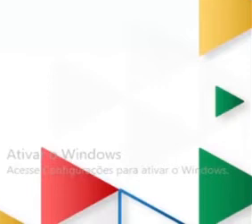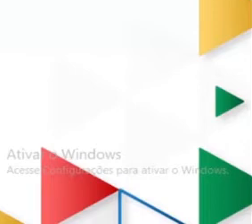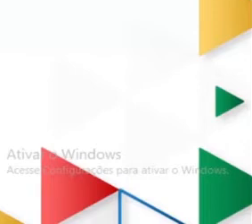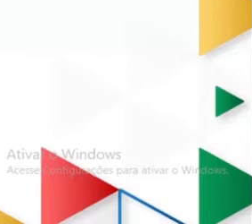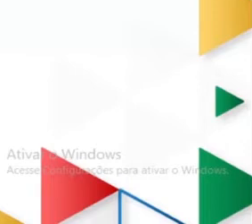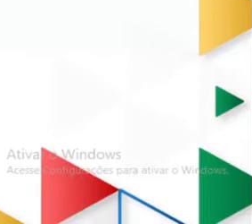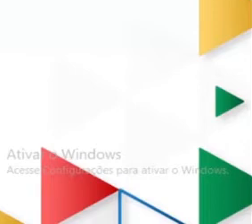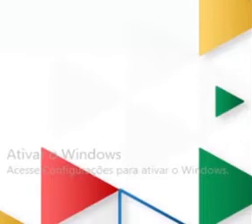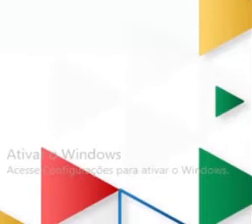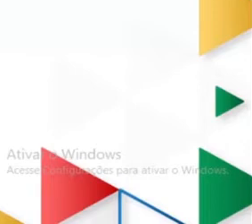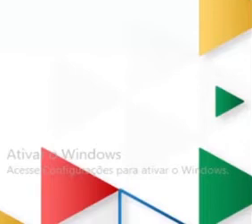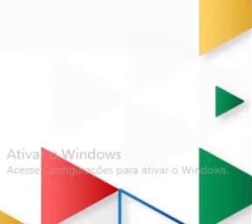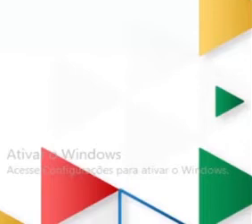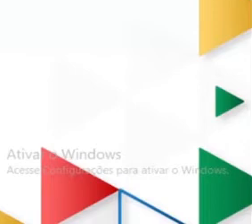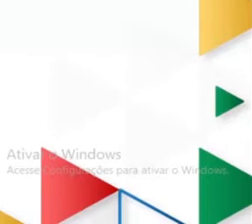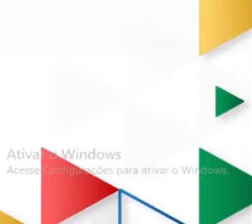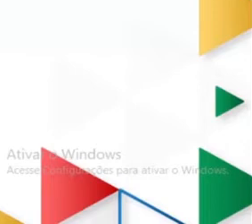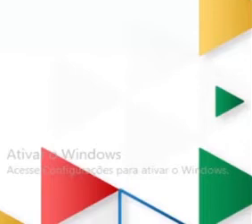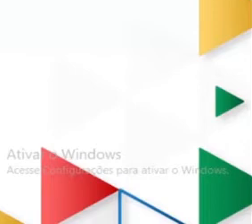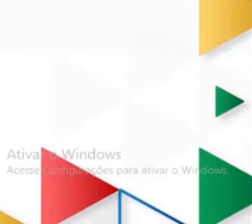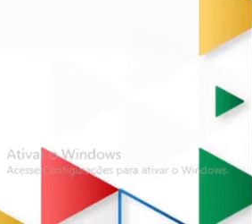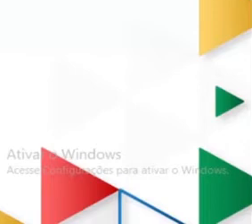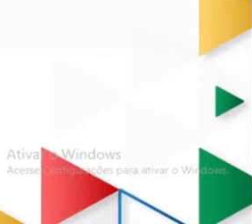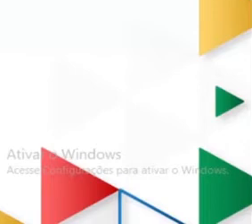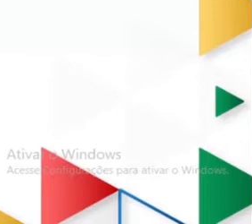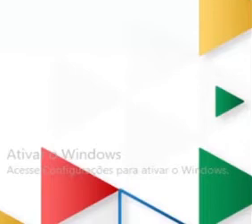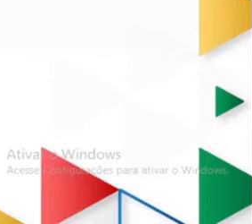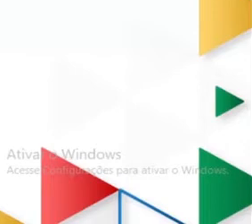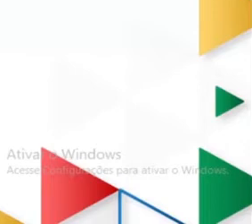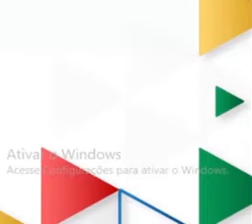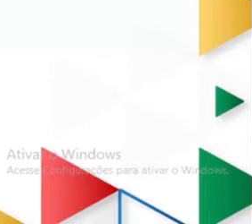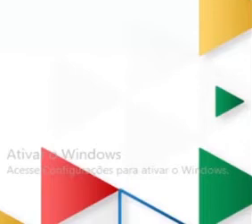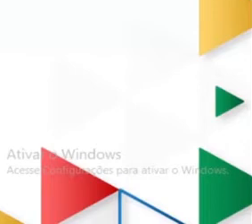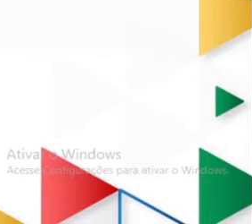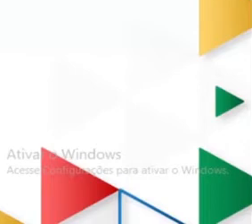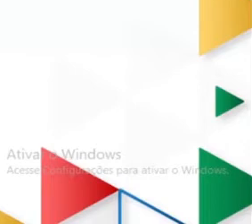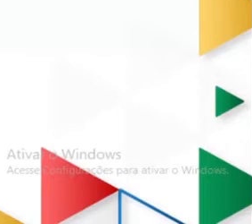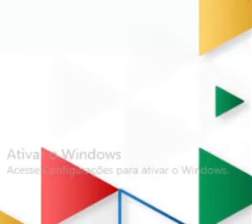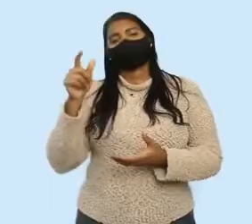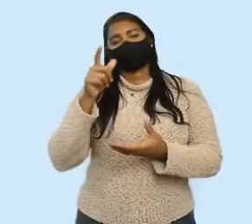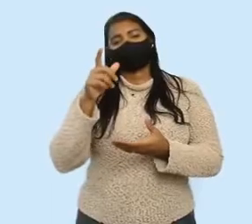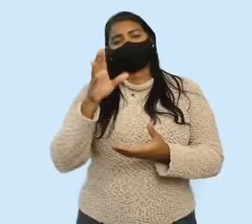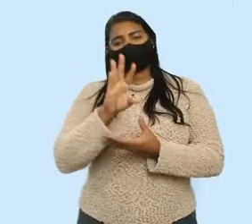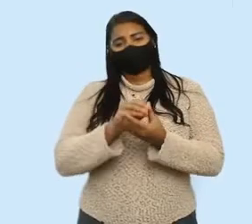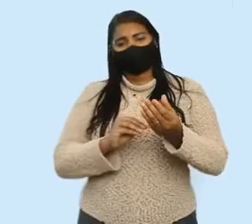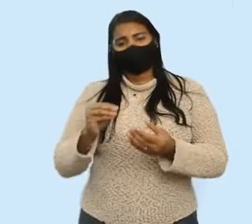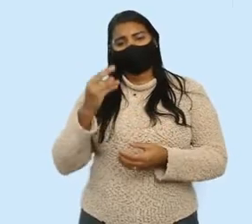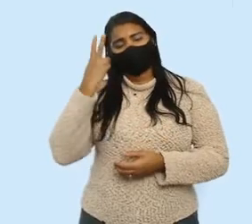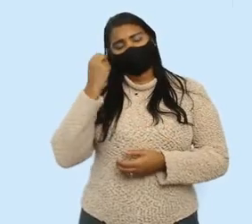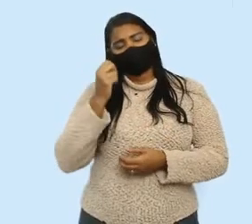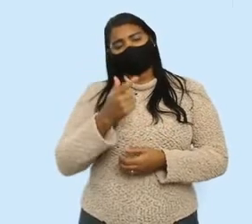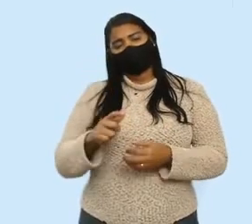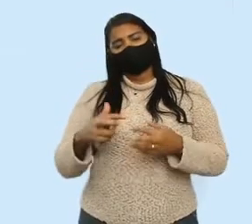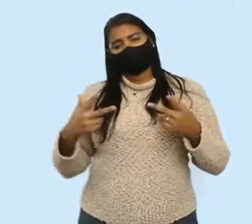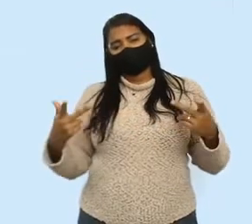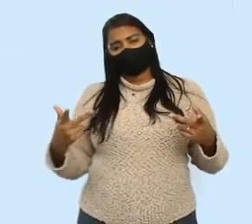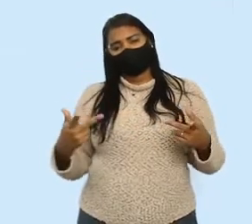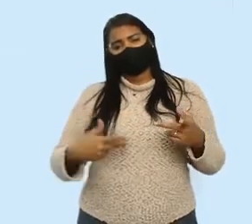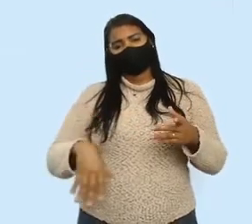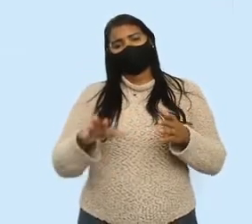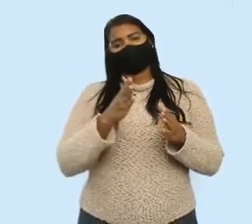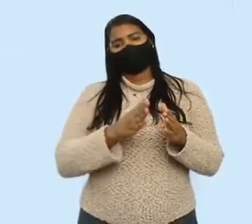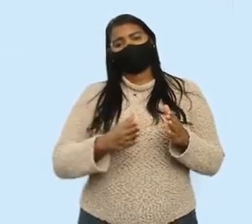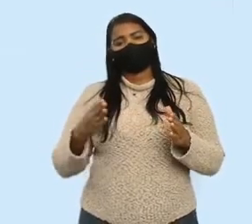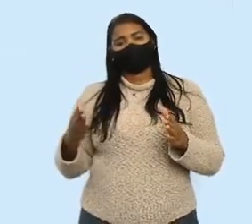seria precarizados do mundo, correndo o risco de me repetir, ou seja, univos. Então, dentro desse processo